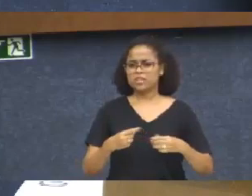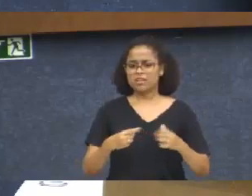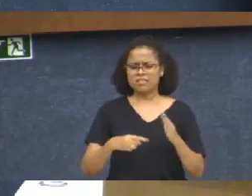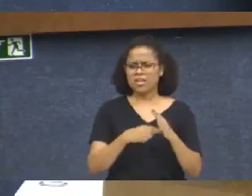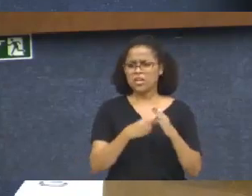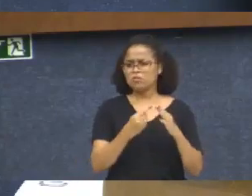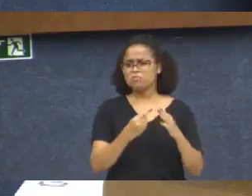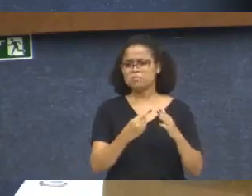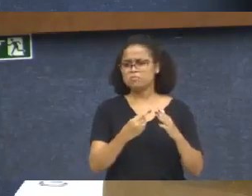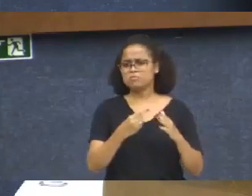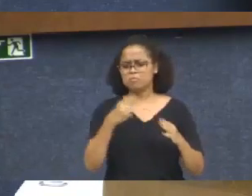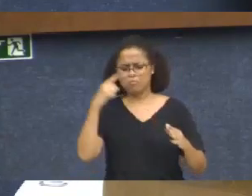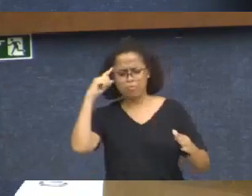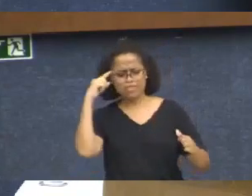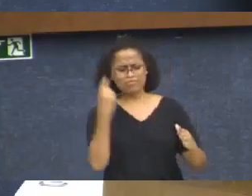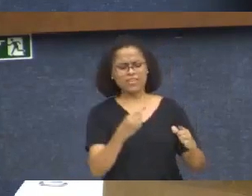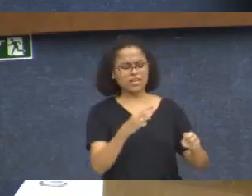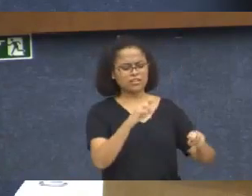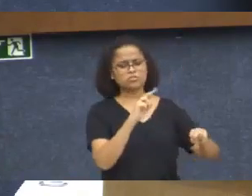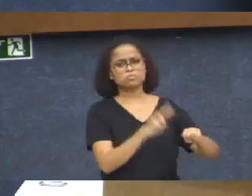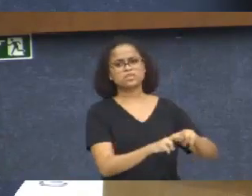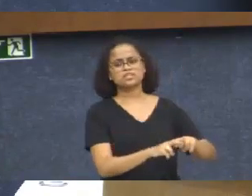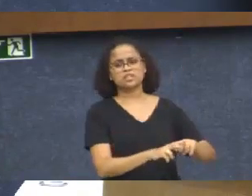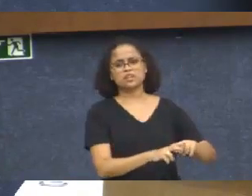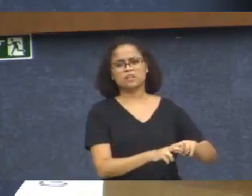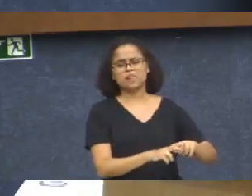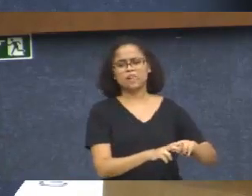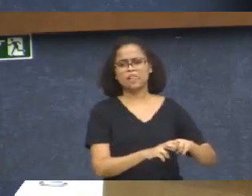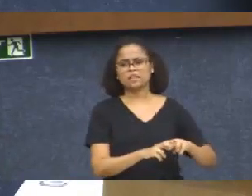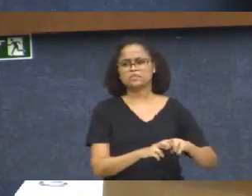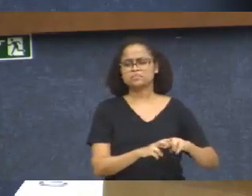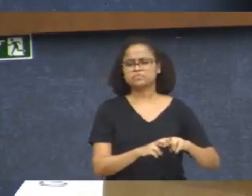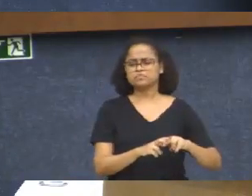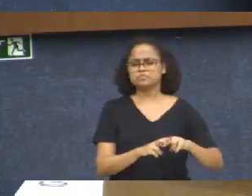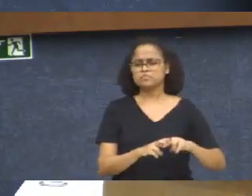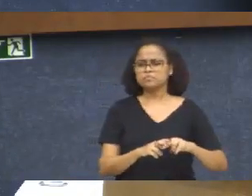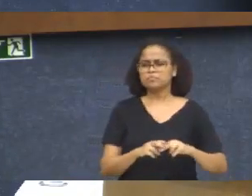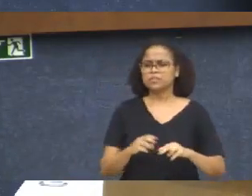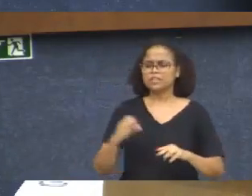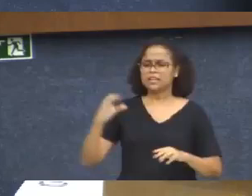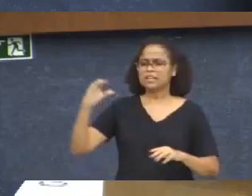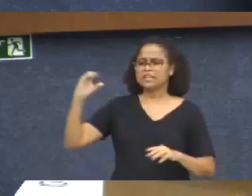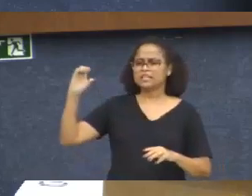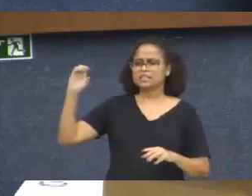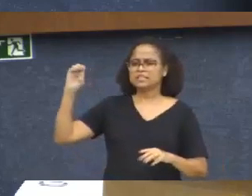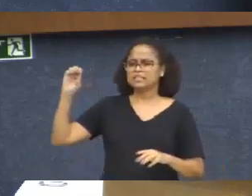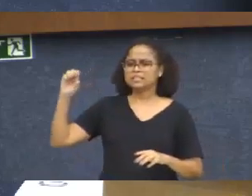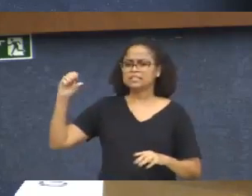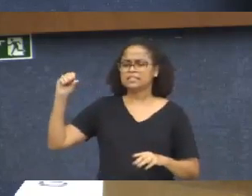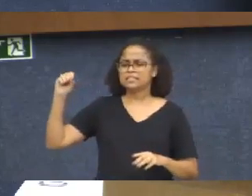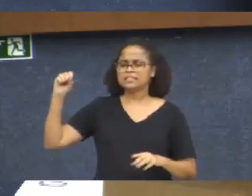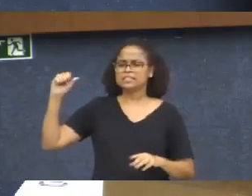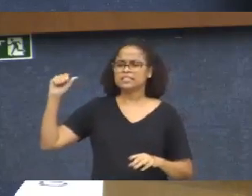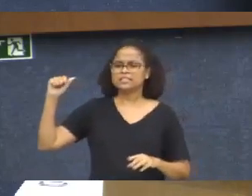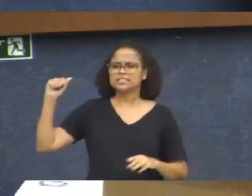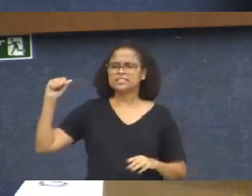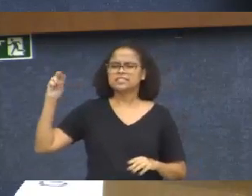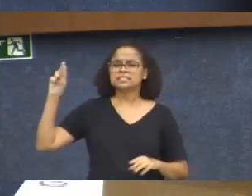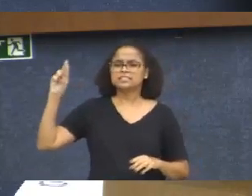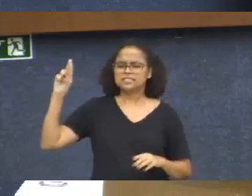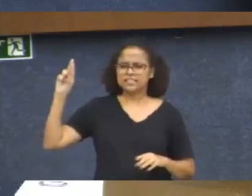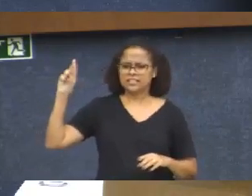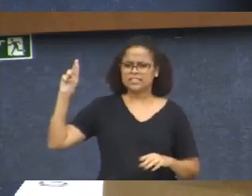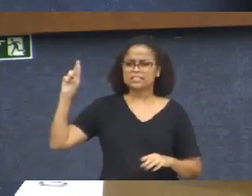Aqui, sim, o desembargador César Pereira da Silva Machado Júnior, vice-presidente do TRT, diz